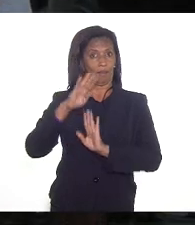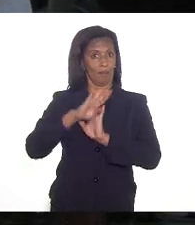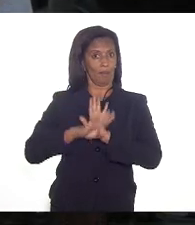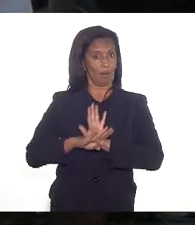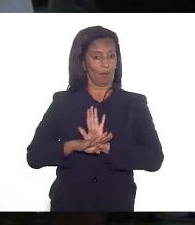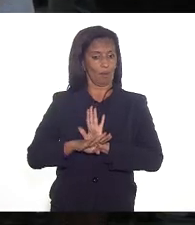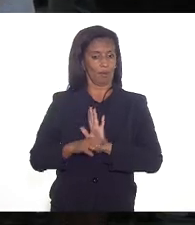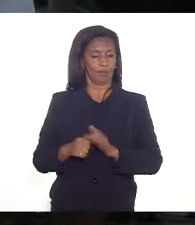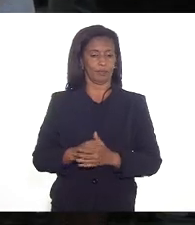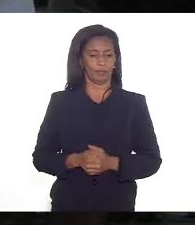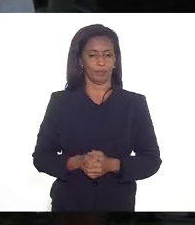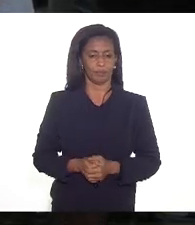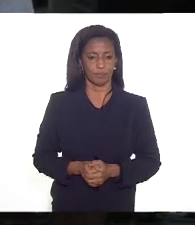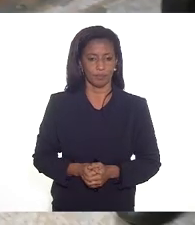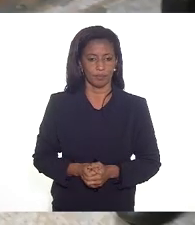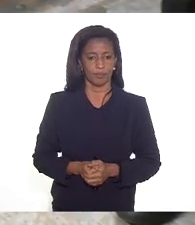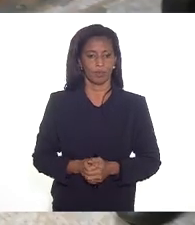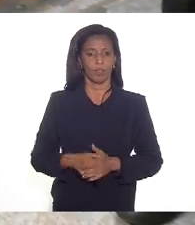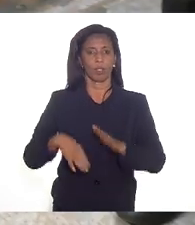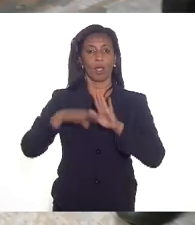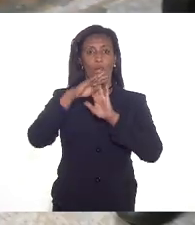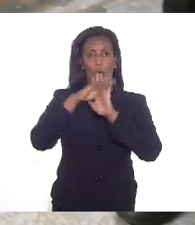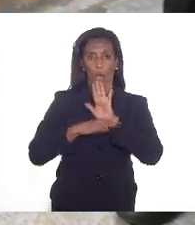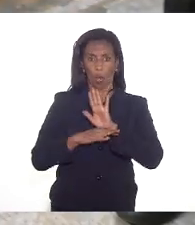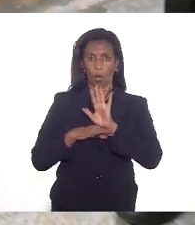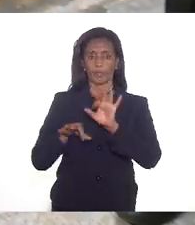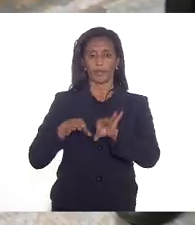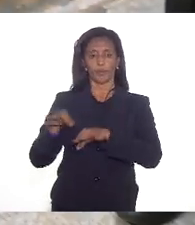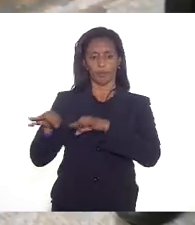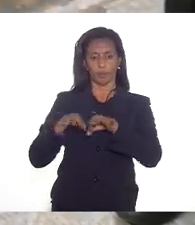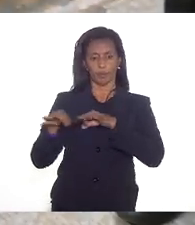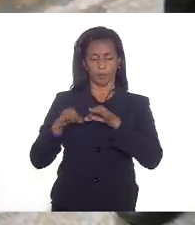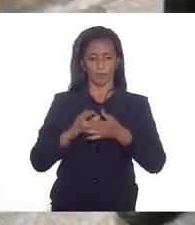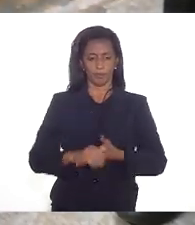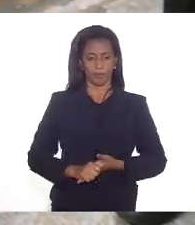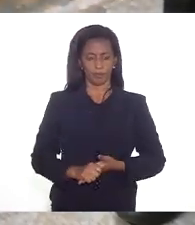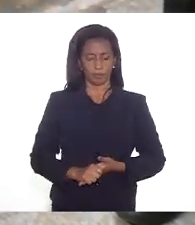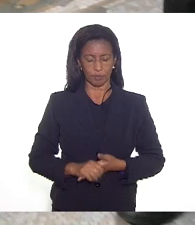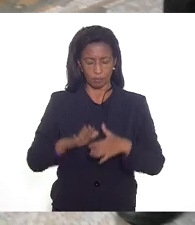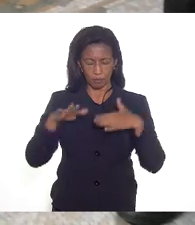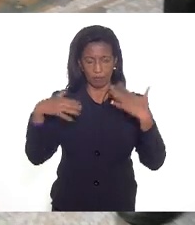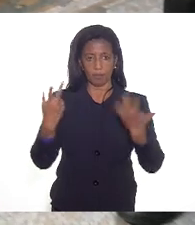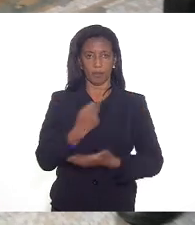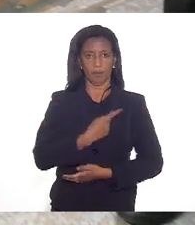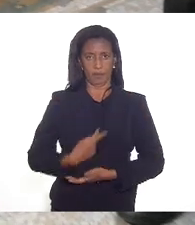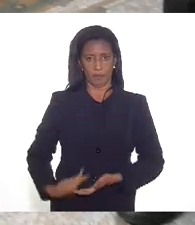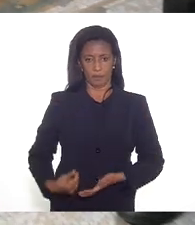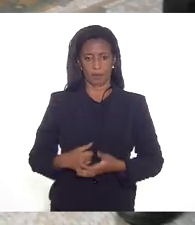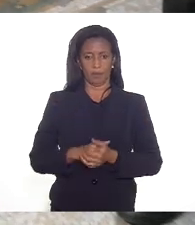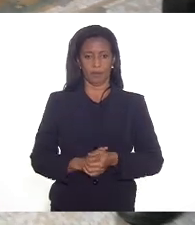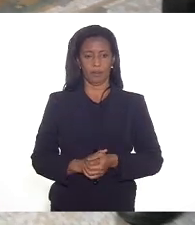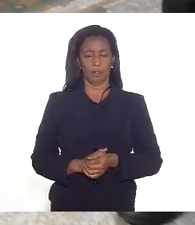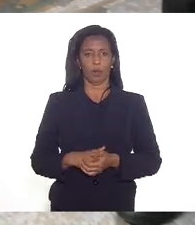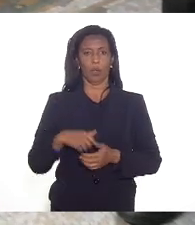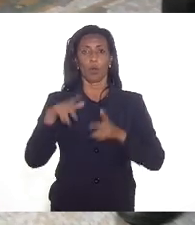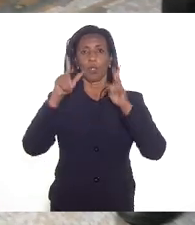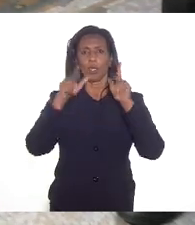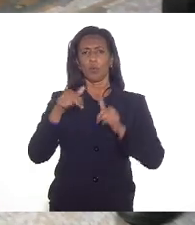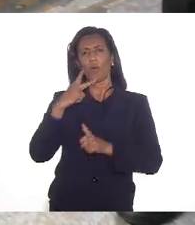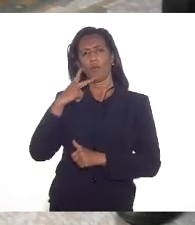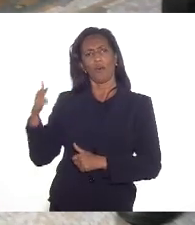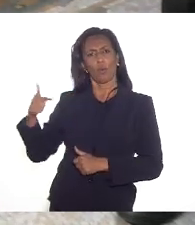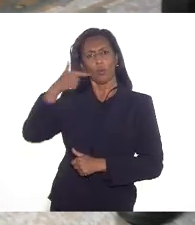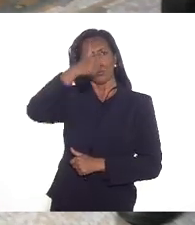anuncio muito rapidamente é sobre questão de ordem sobre o projeto de o deputado mais seu presidente o Como disse o deputado